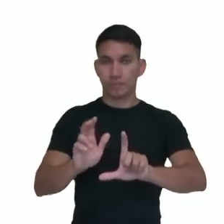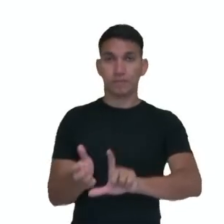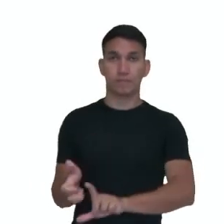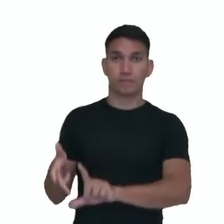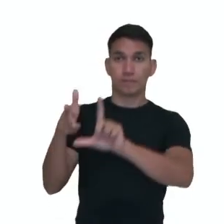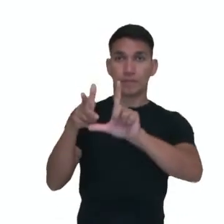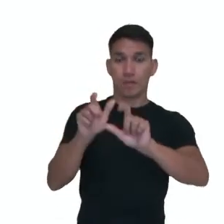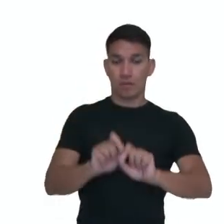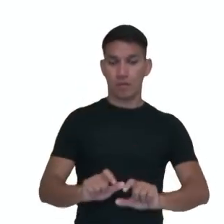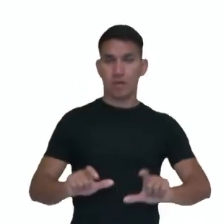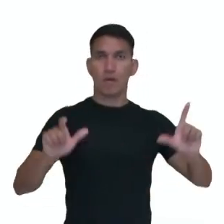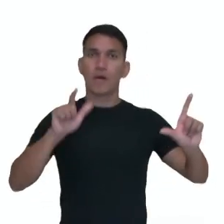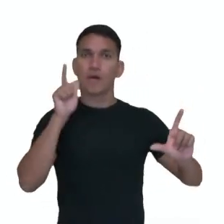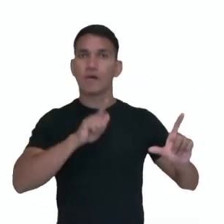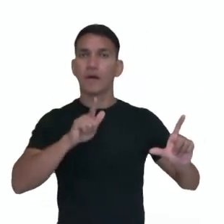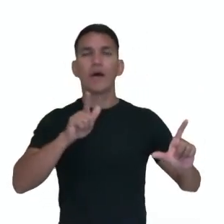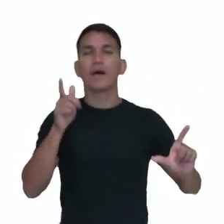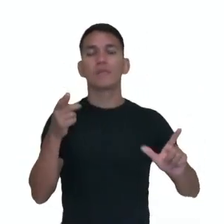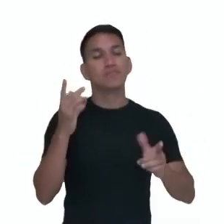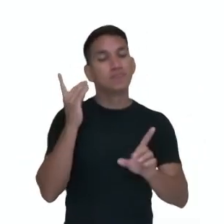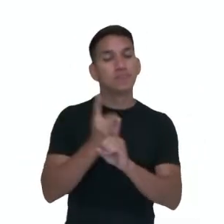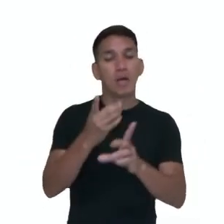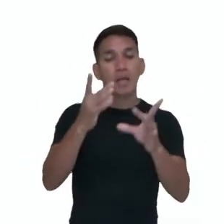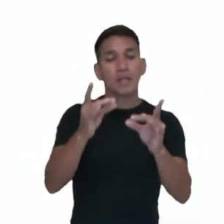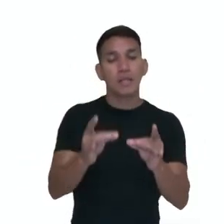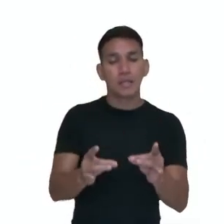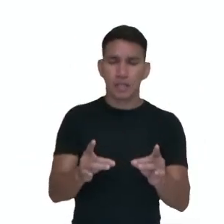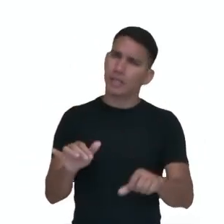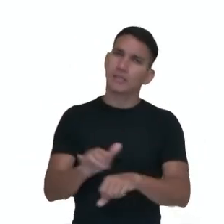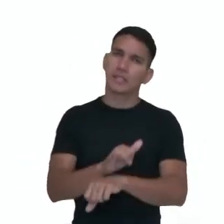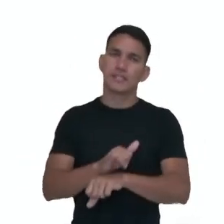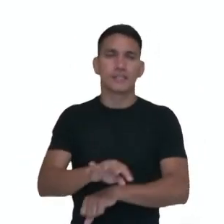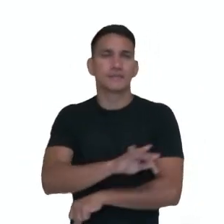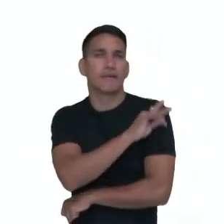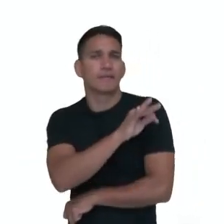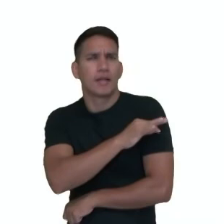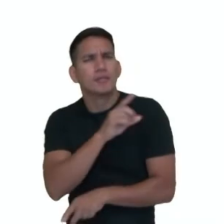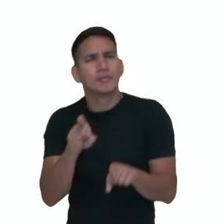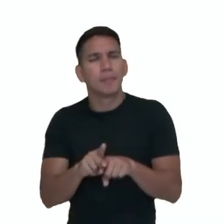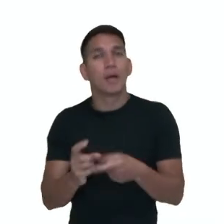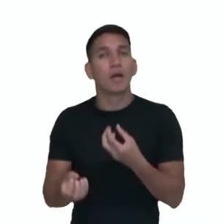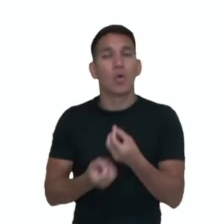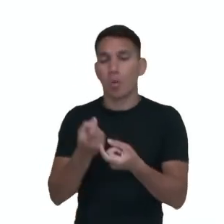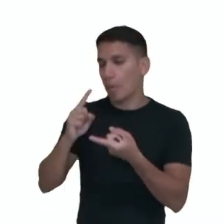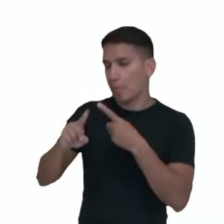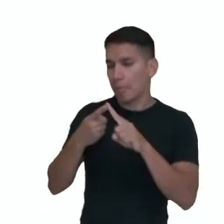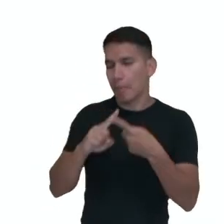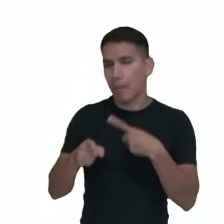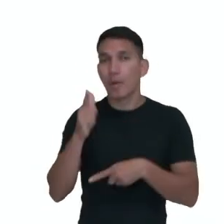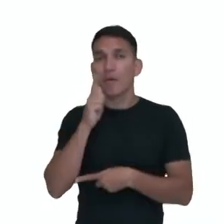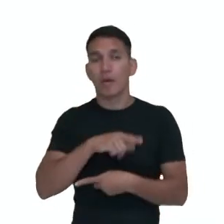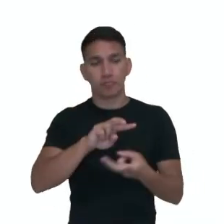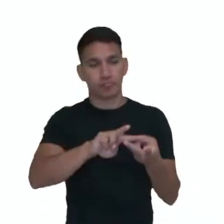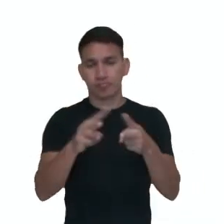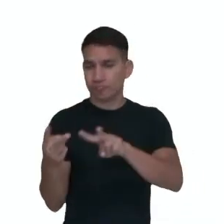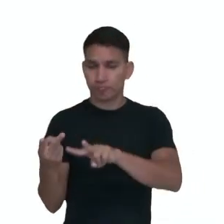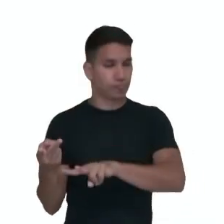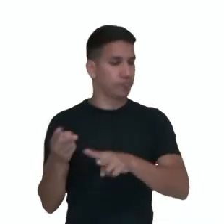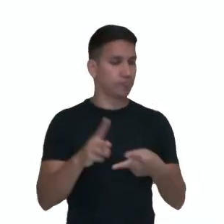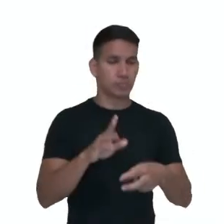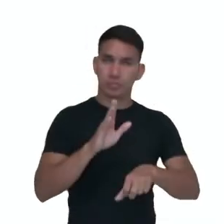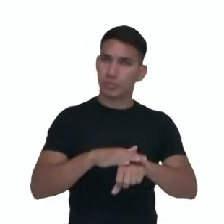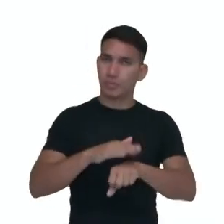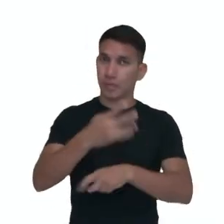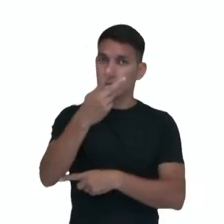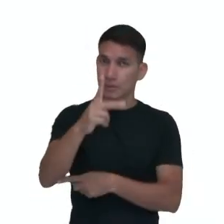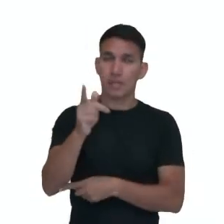a página onde tem essa descrição e técnicas e também calculadoras que fazem aí a conversão das medidas para que você